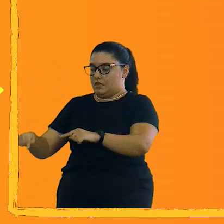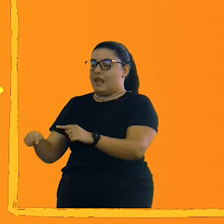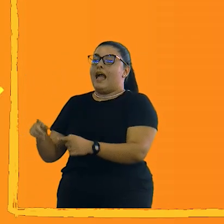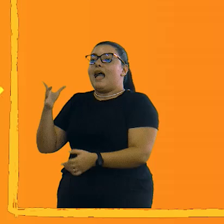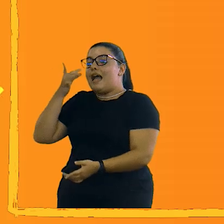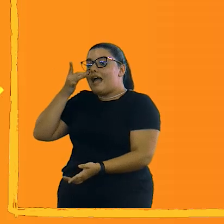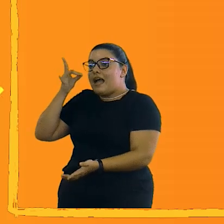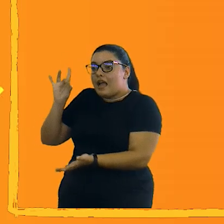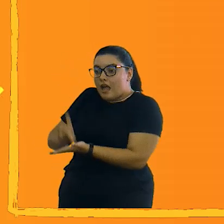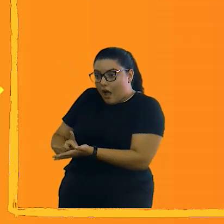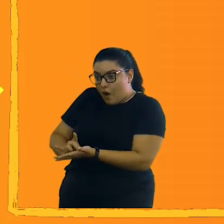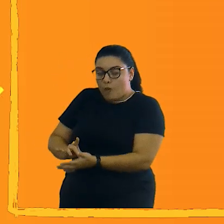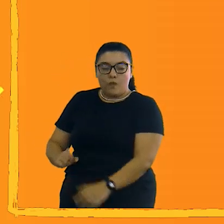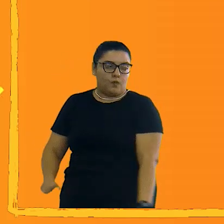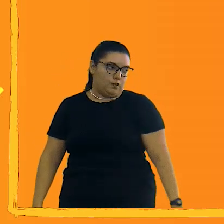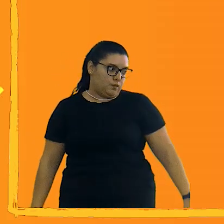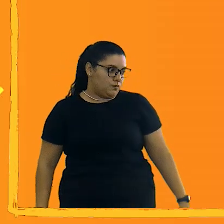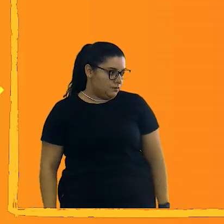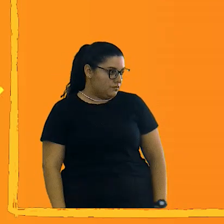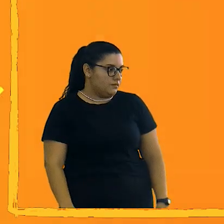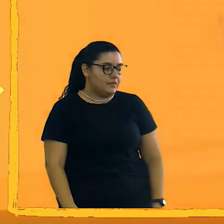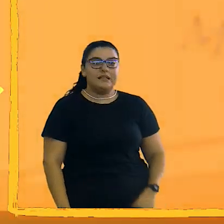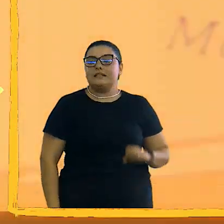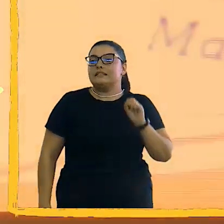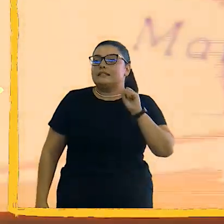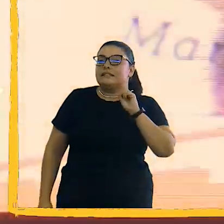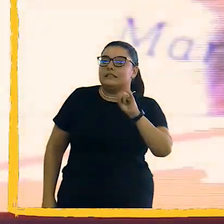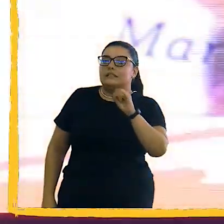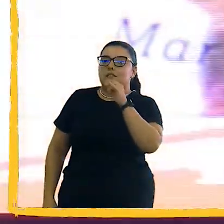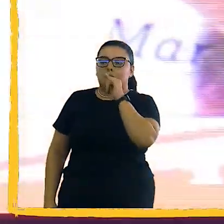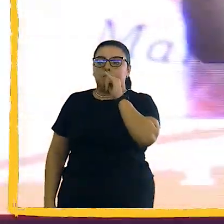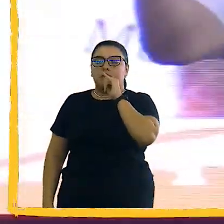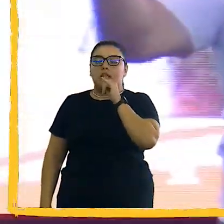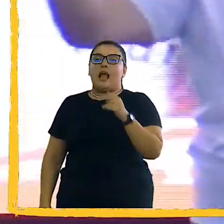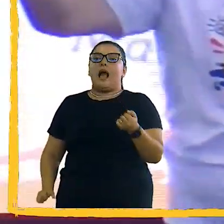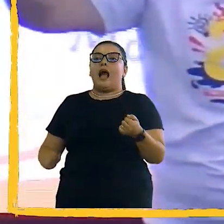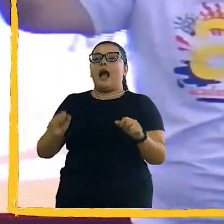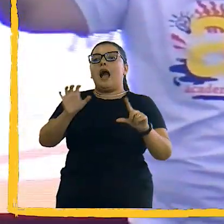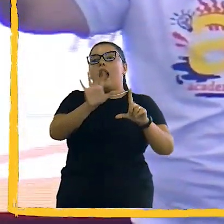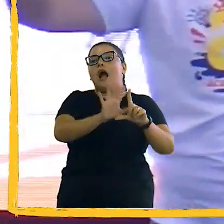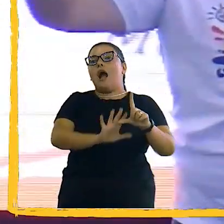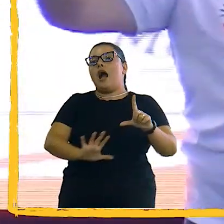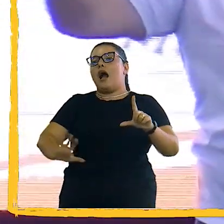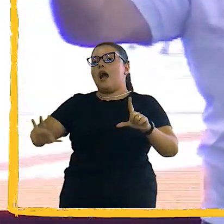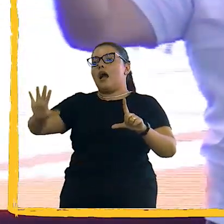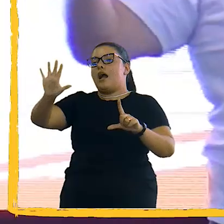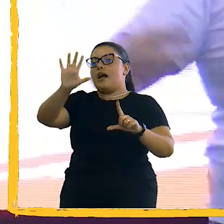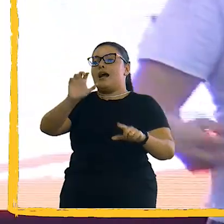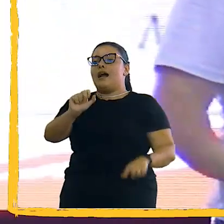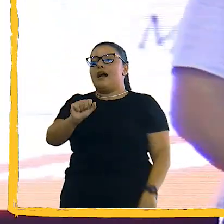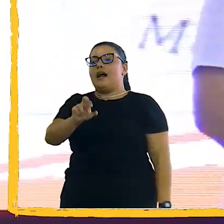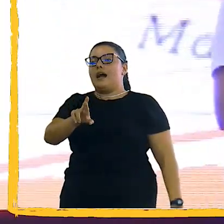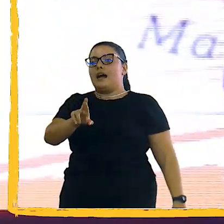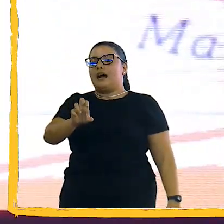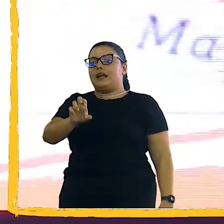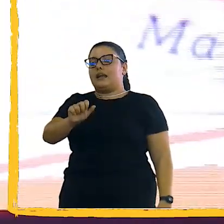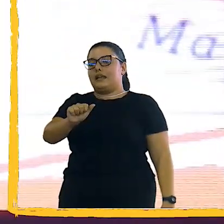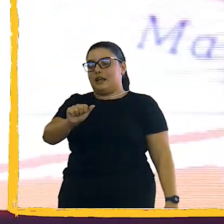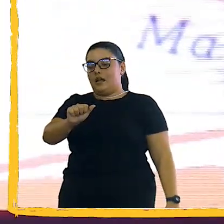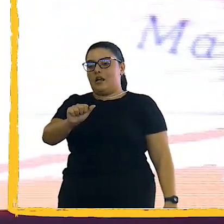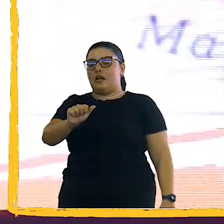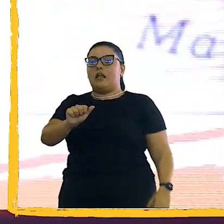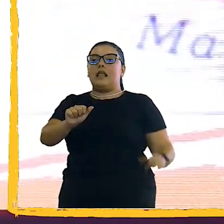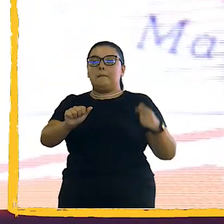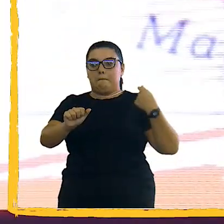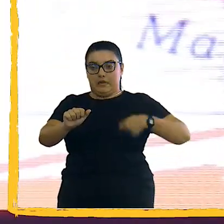aí pessoal toda vez que eu trabalhar com área área envolve duas dimensões tá então a Minha escala tem que est